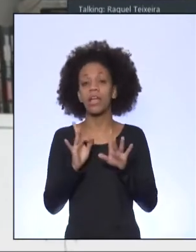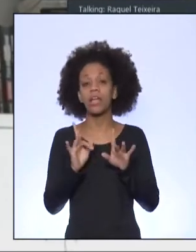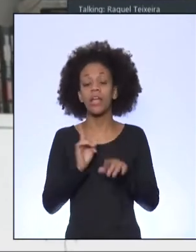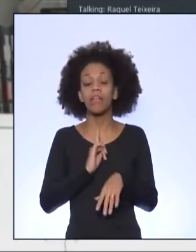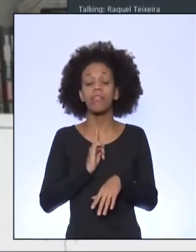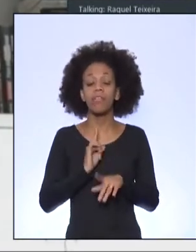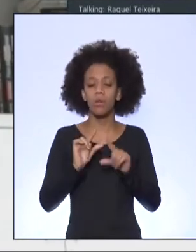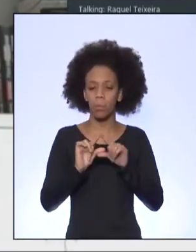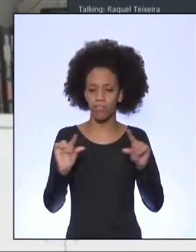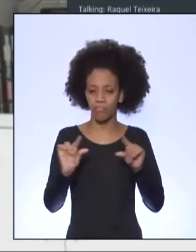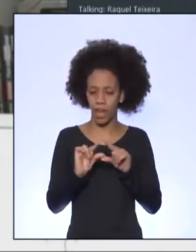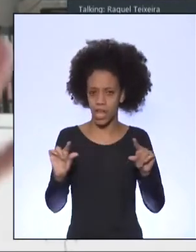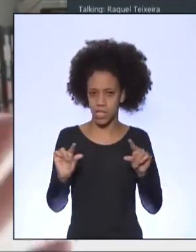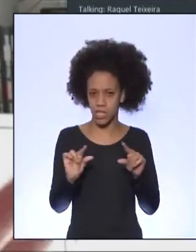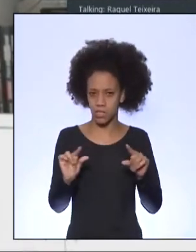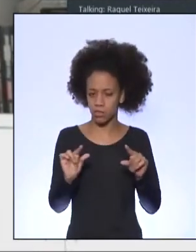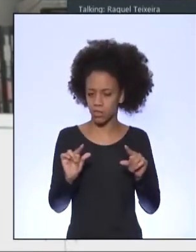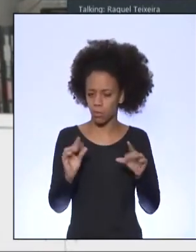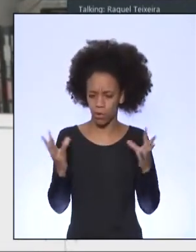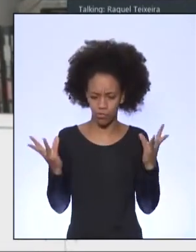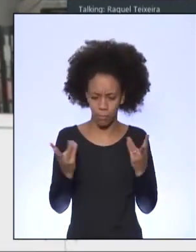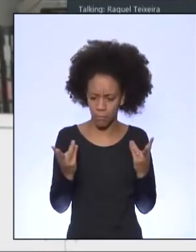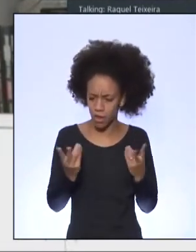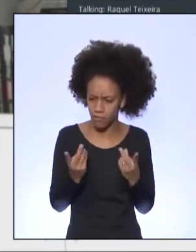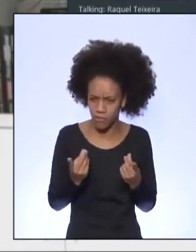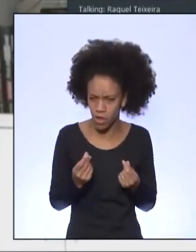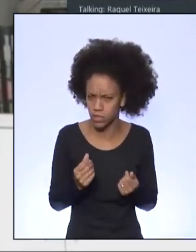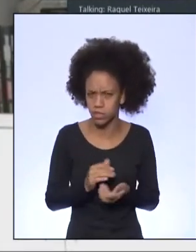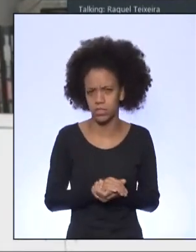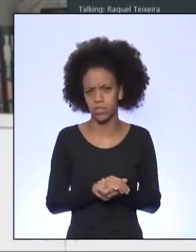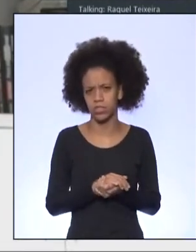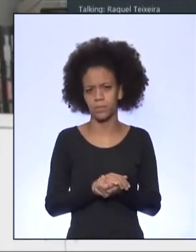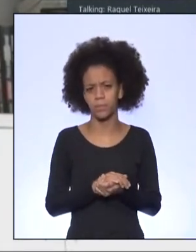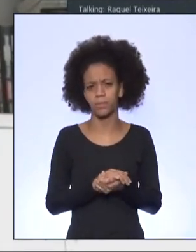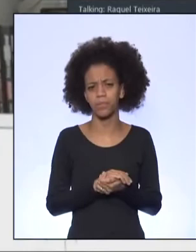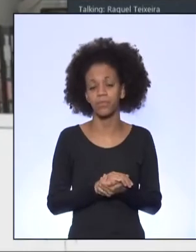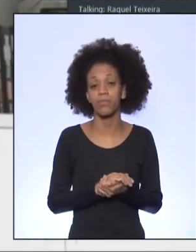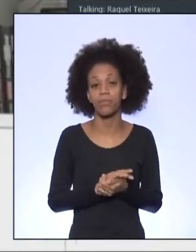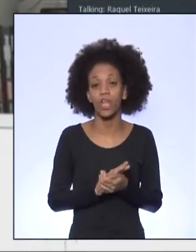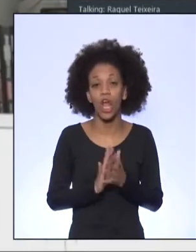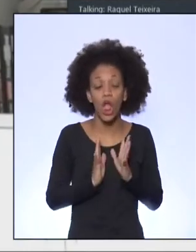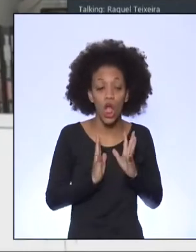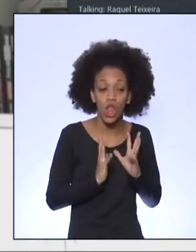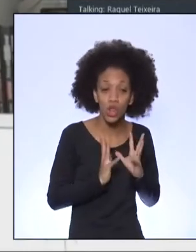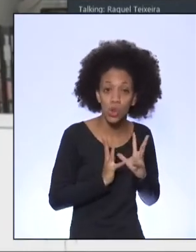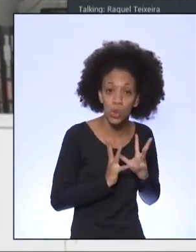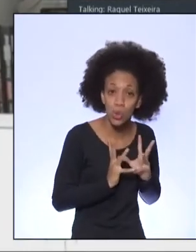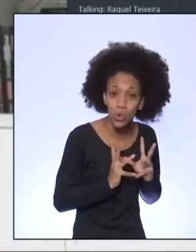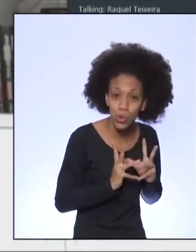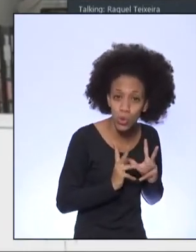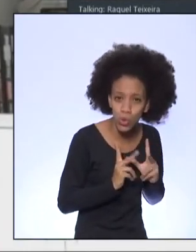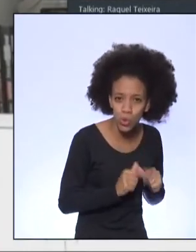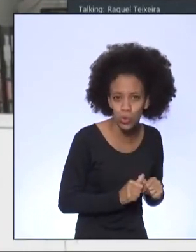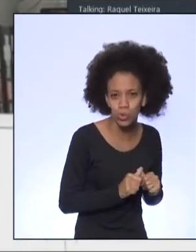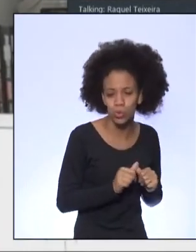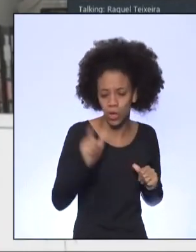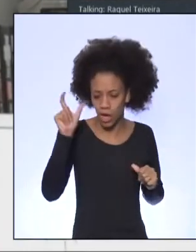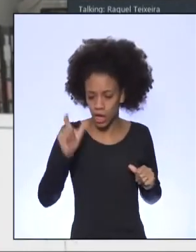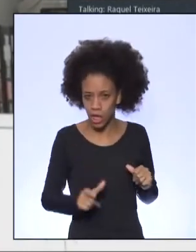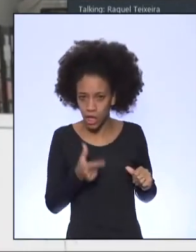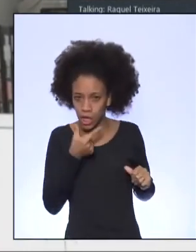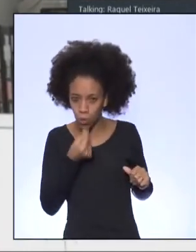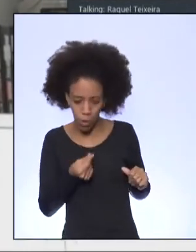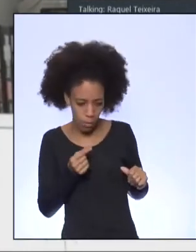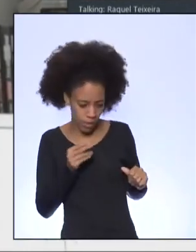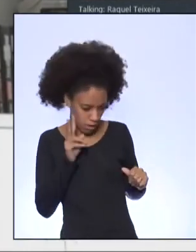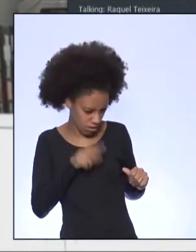Einstein que eu acho brilhante, todas as frases dele eu acho brilhante, mas ele fala assim, que tudo aquilo que o homem ignora